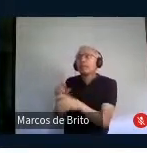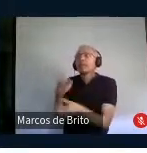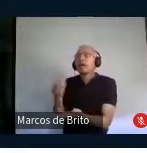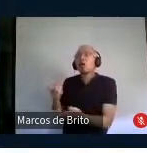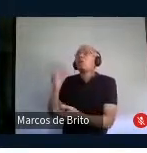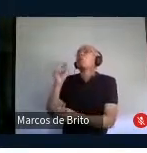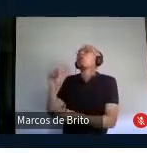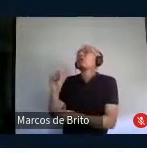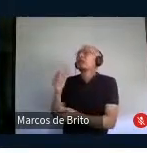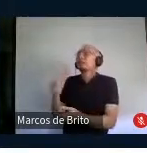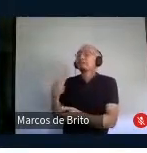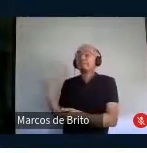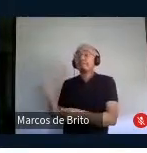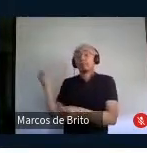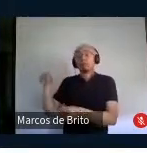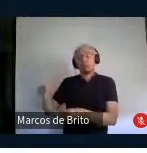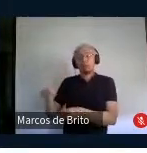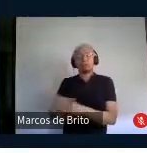intérpretes.